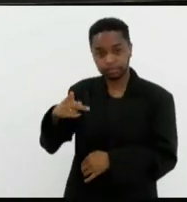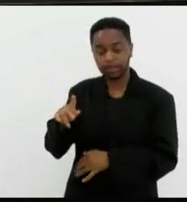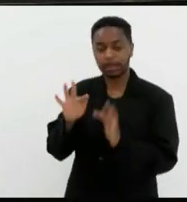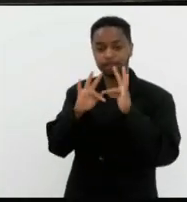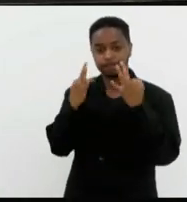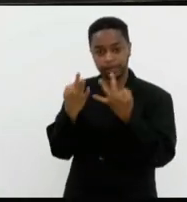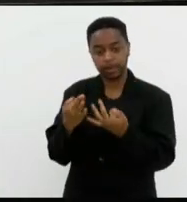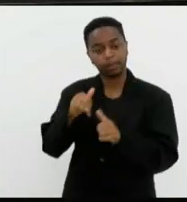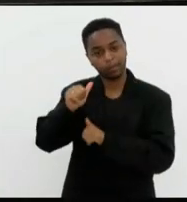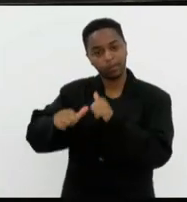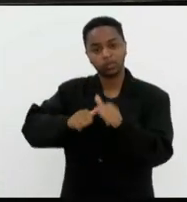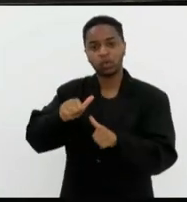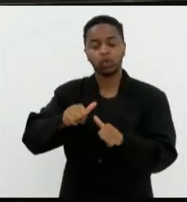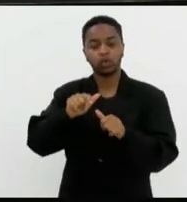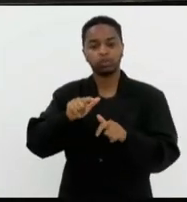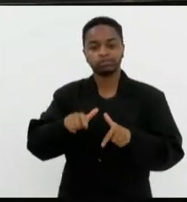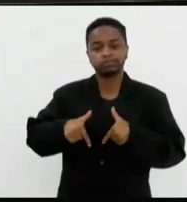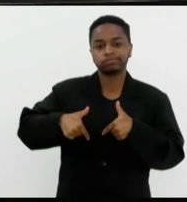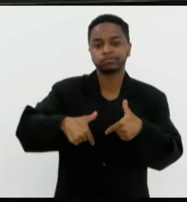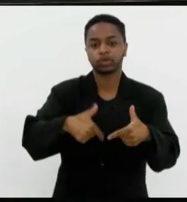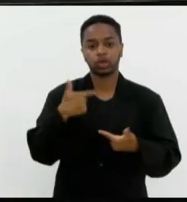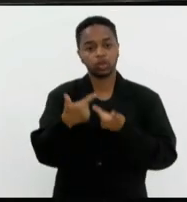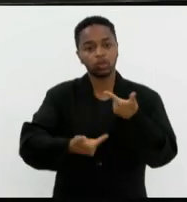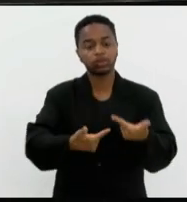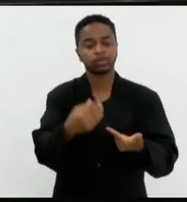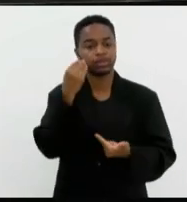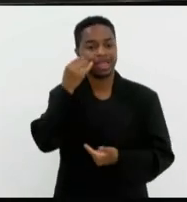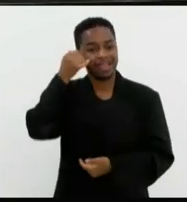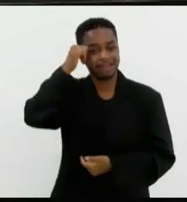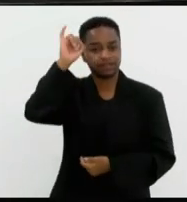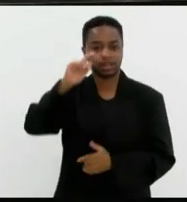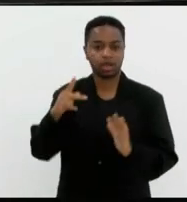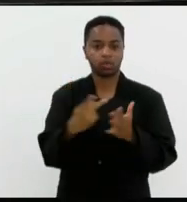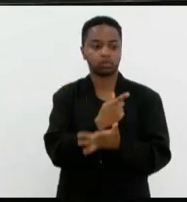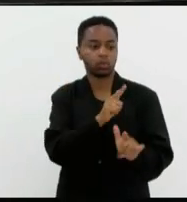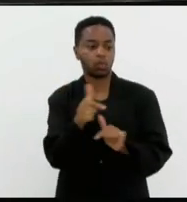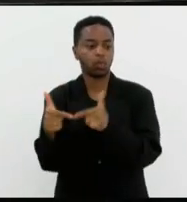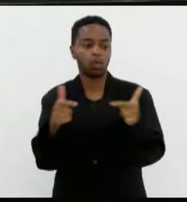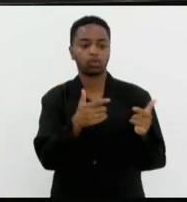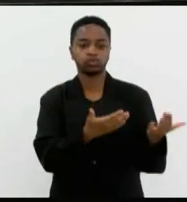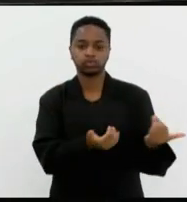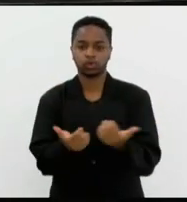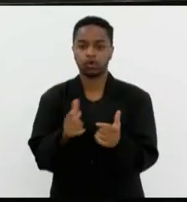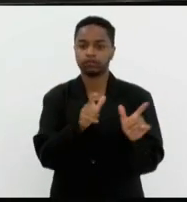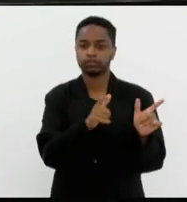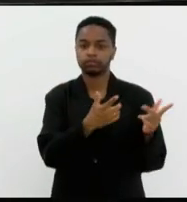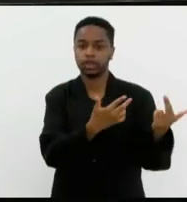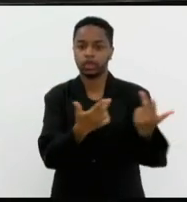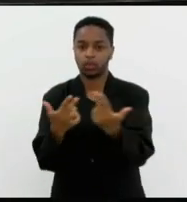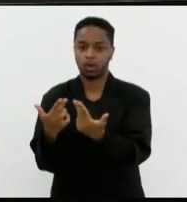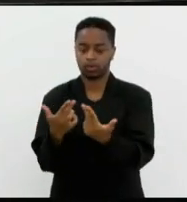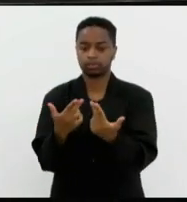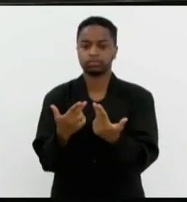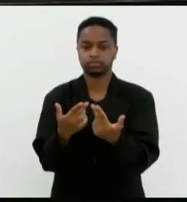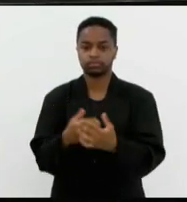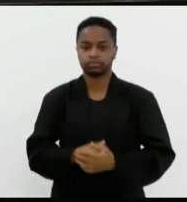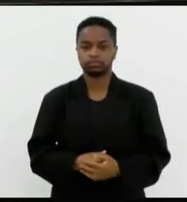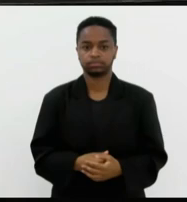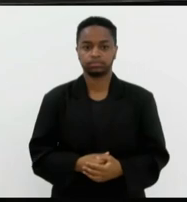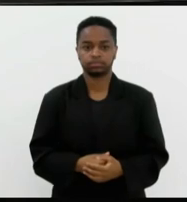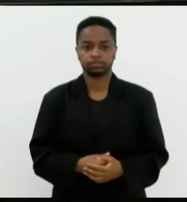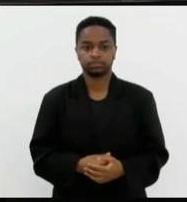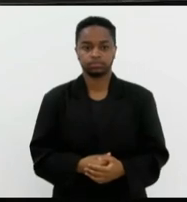luta para que outros jovens não venham a acontecer a morte de outros jovens como aconteceu com o seu